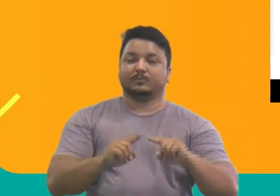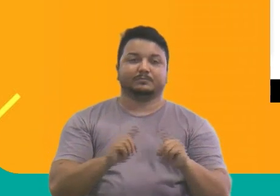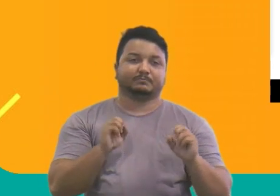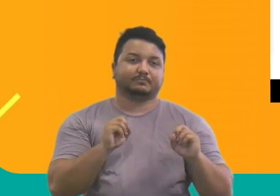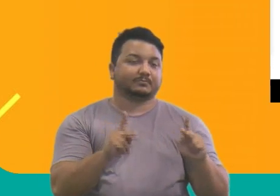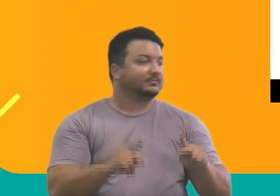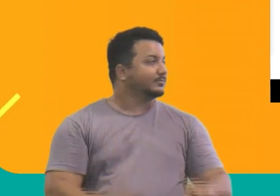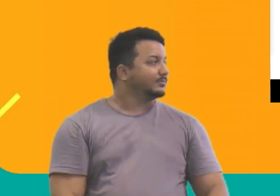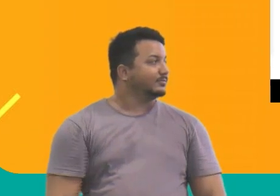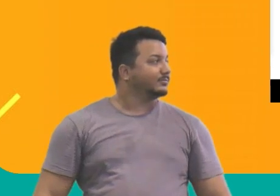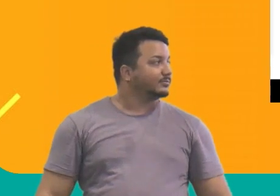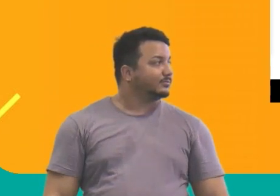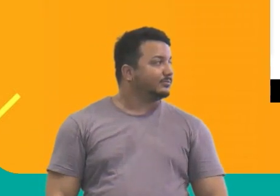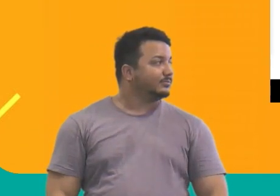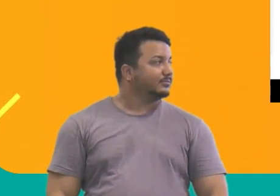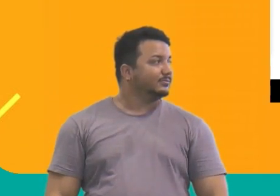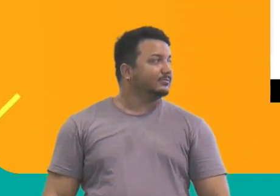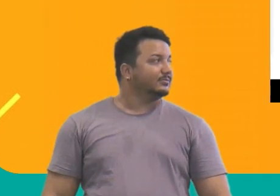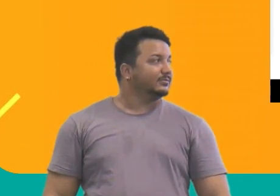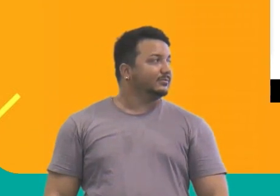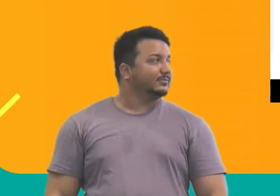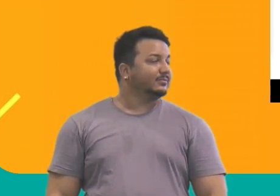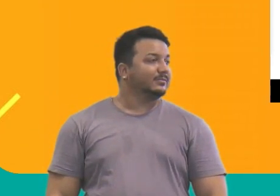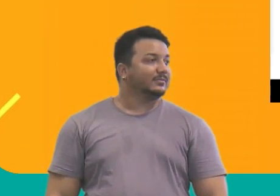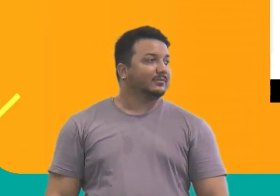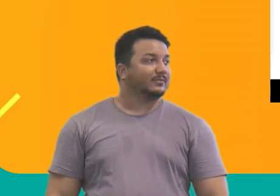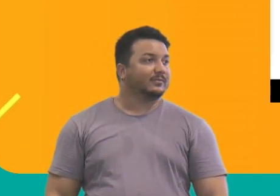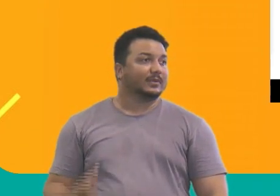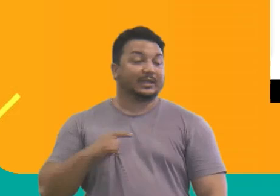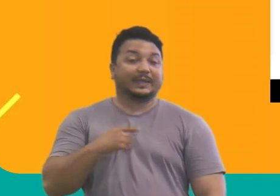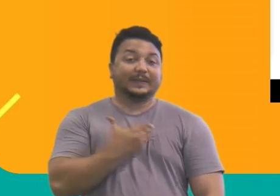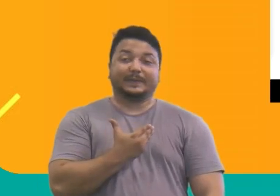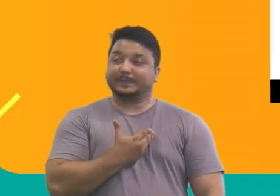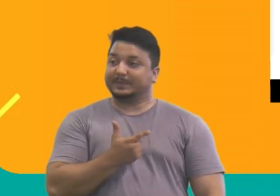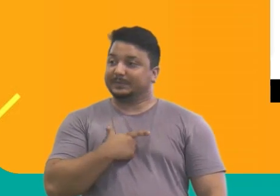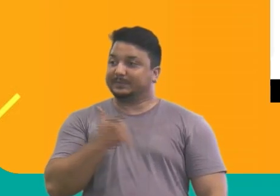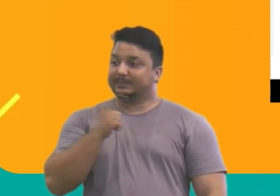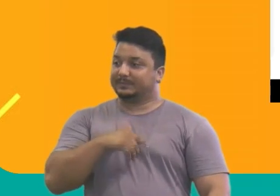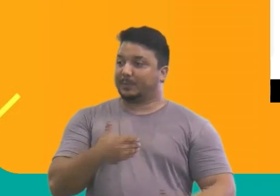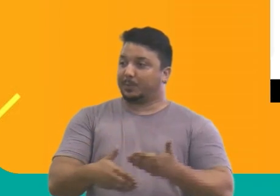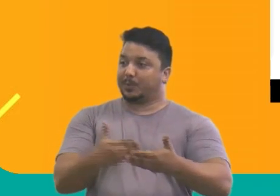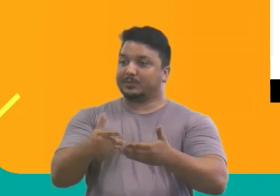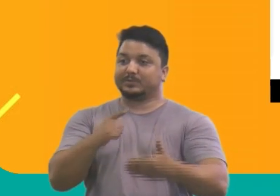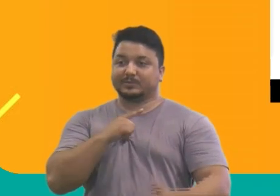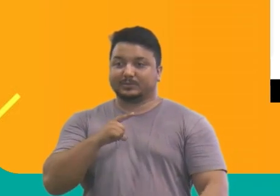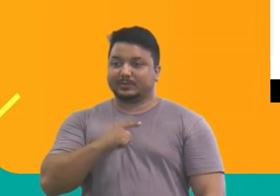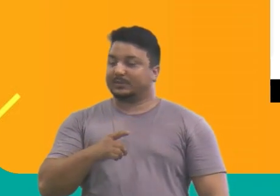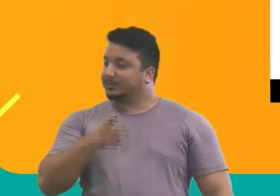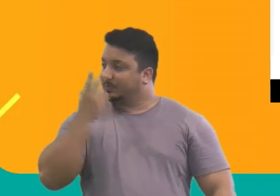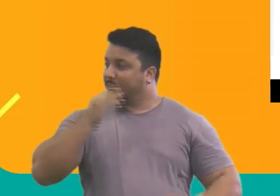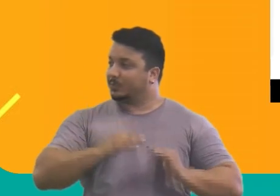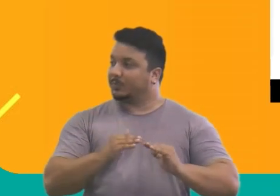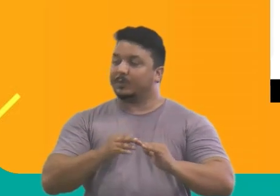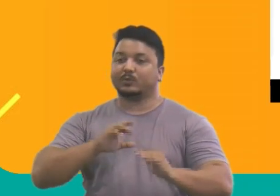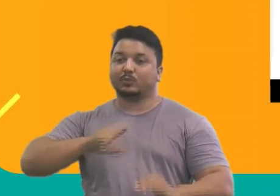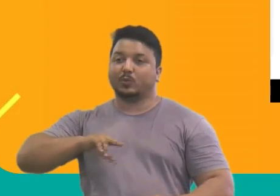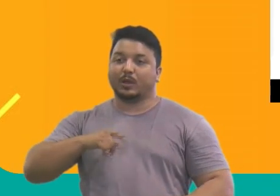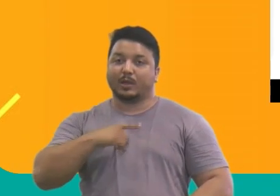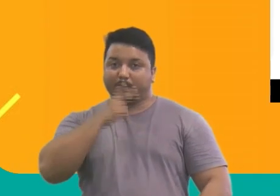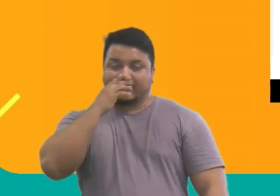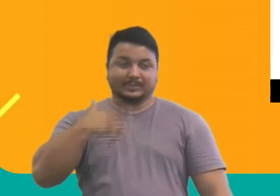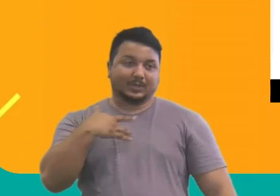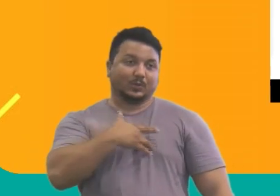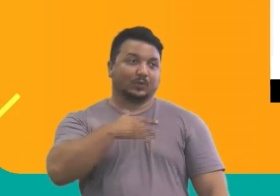bem. Tem vários amiguinhos colados no processo. Tem vários habitantes, mas não necessariamente